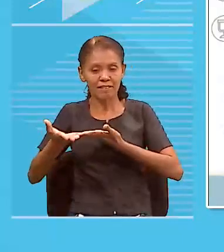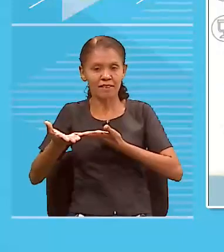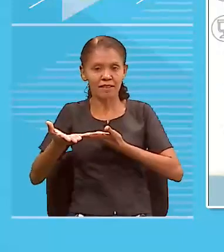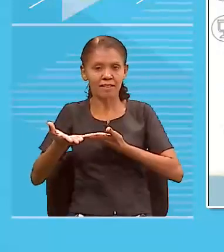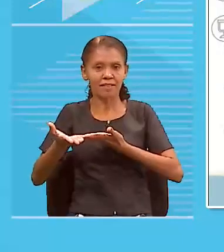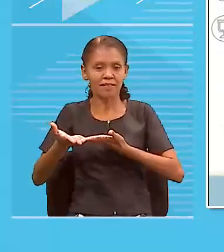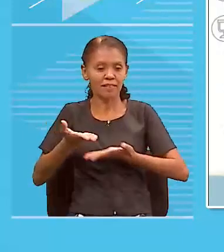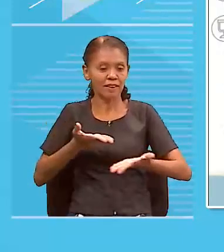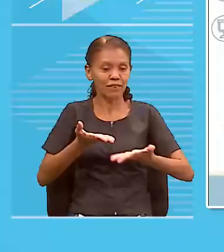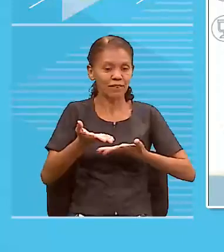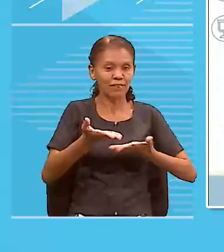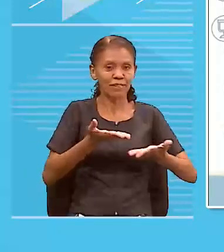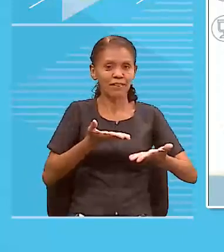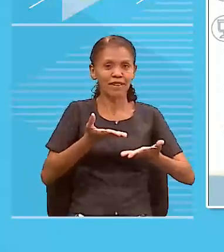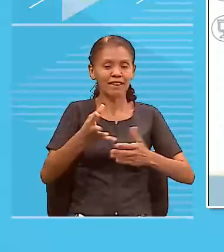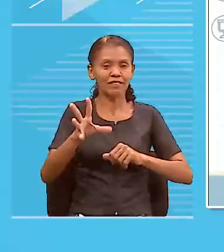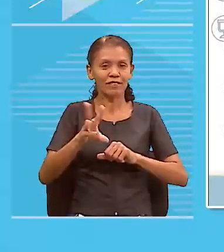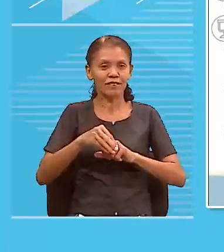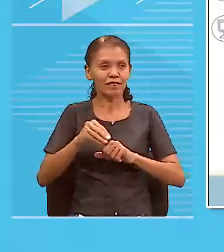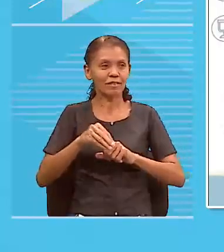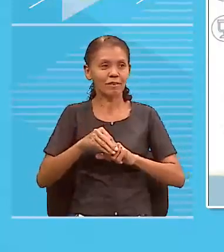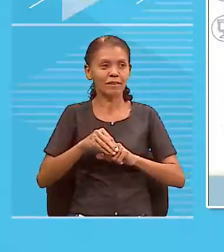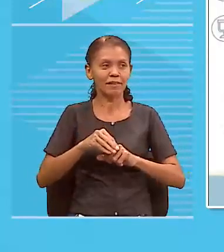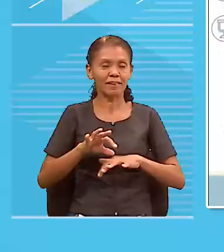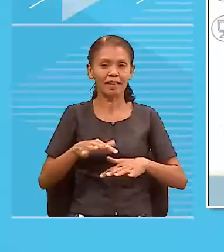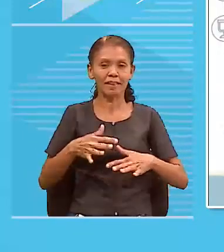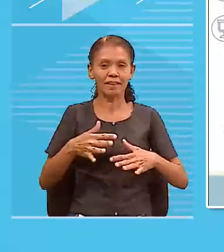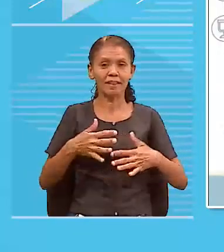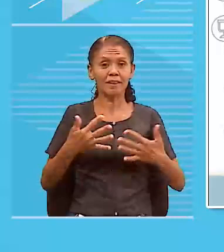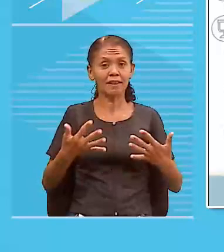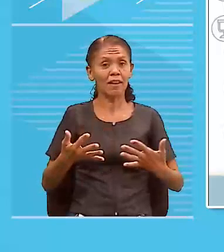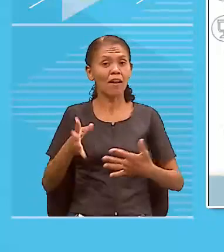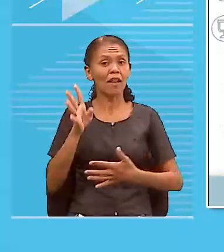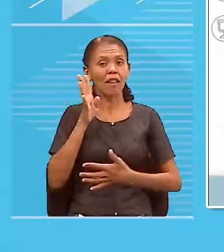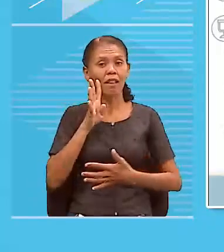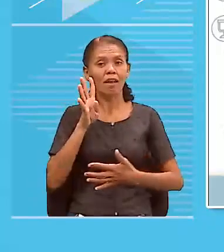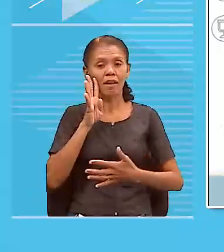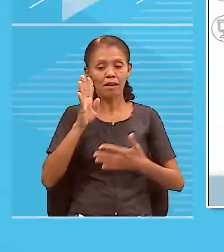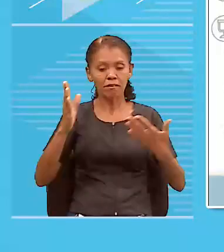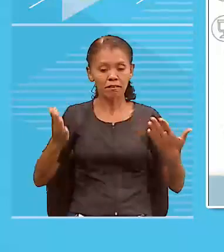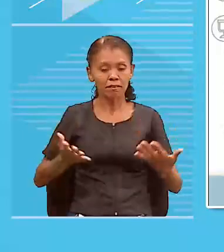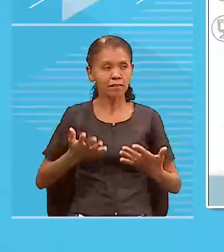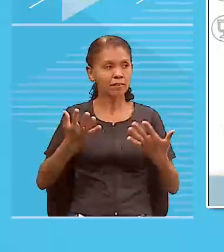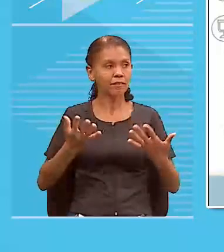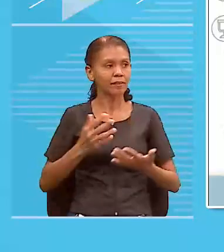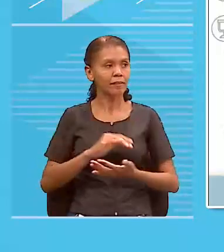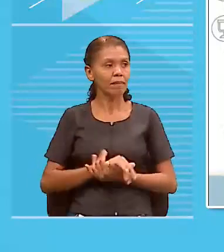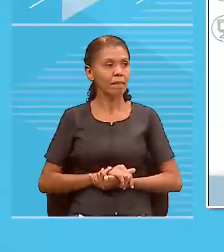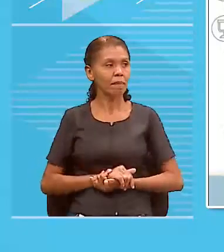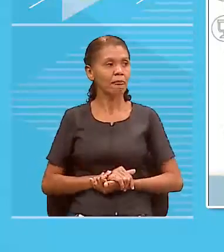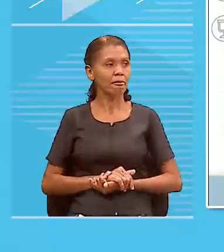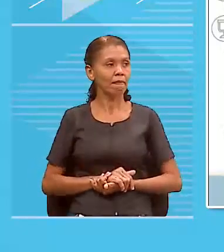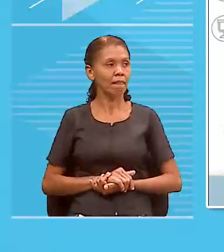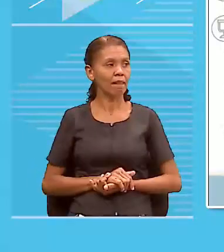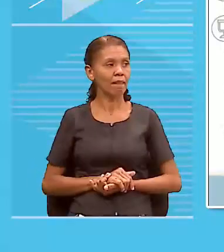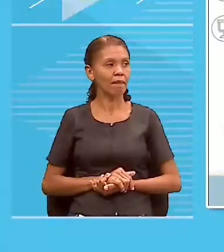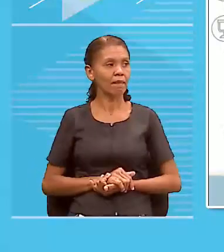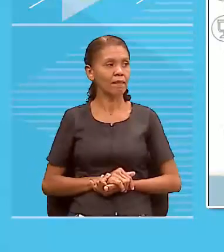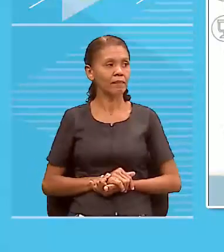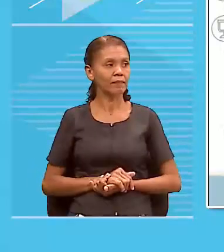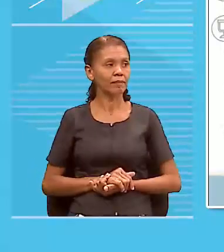então é muito bacana né esses incentivos então tem aqui para o sol e Isso tá errado demais porque eu sei que a